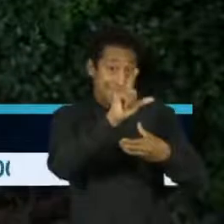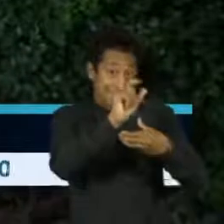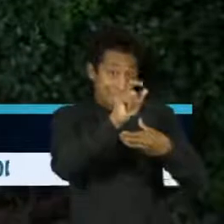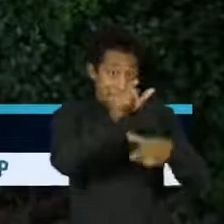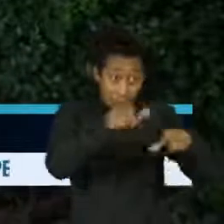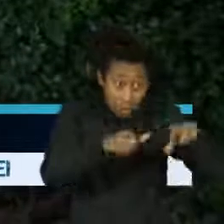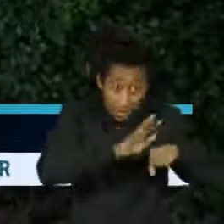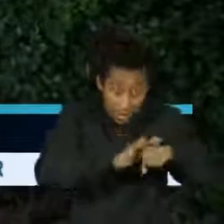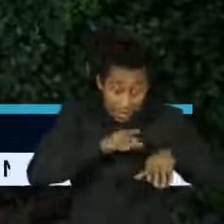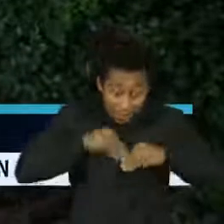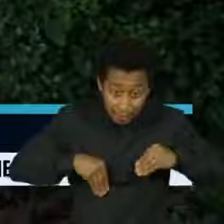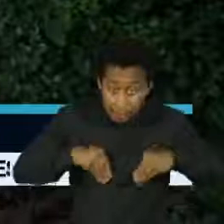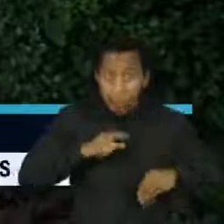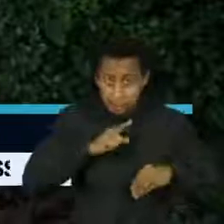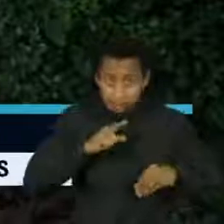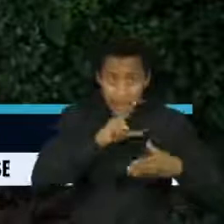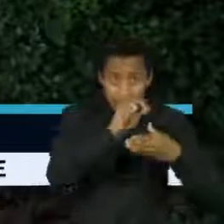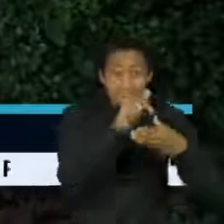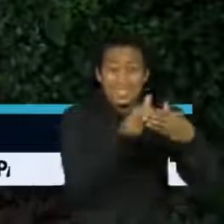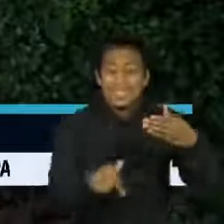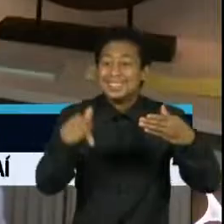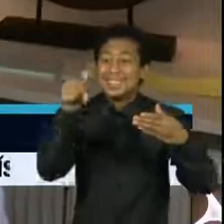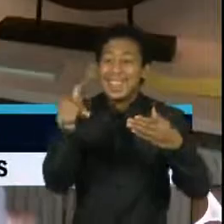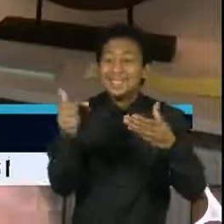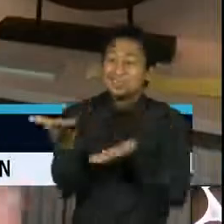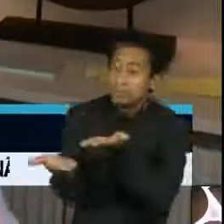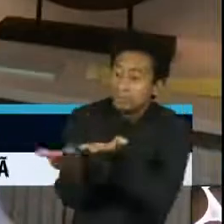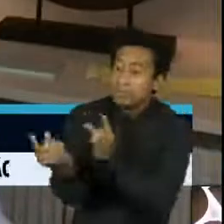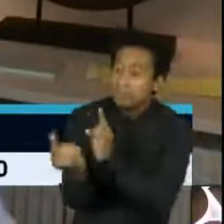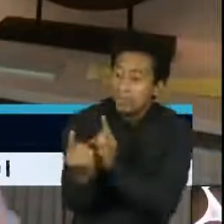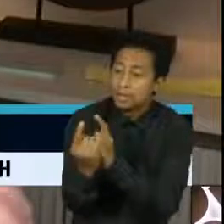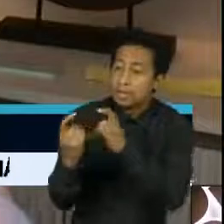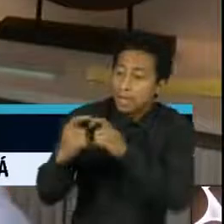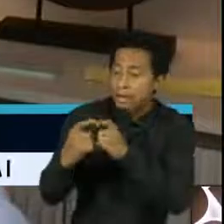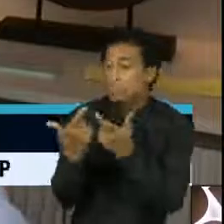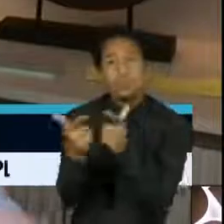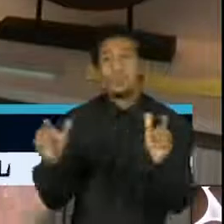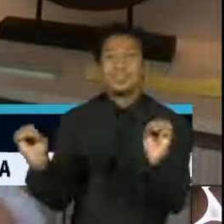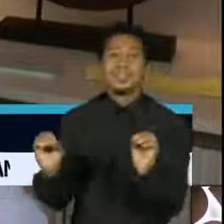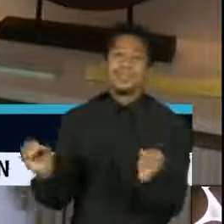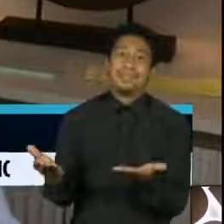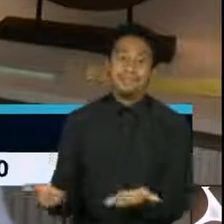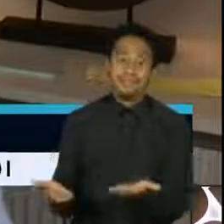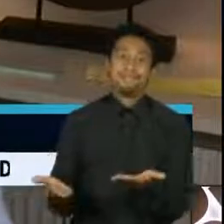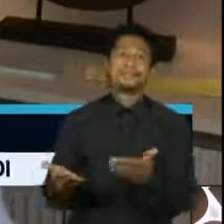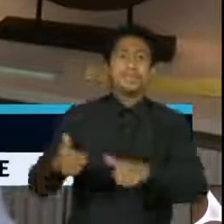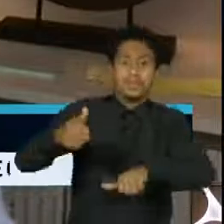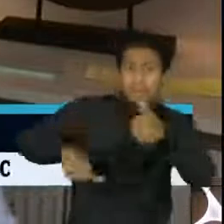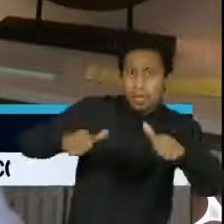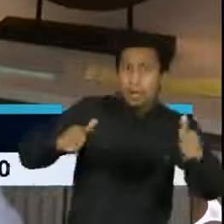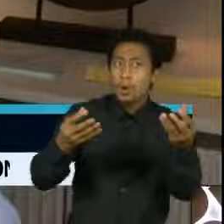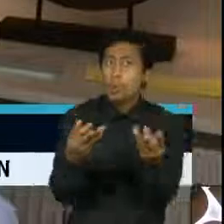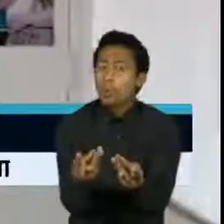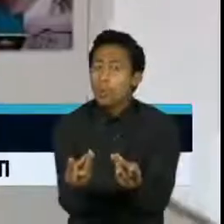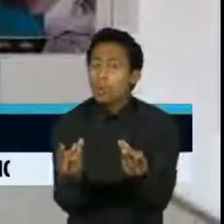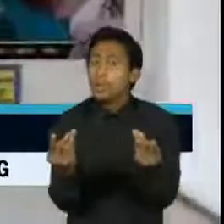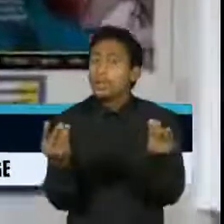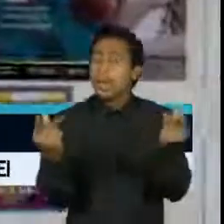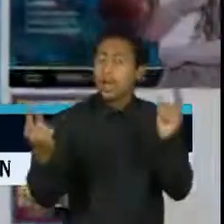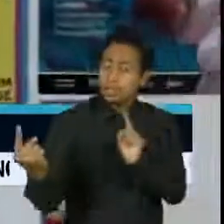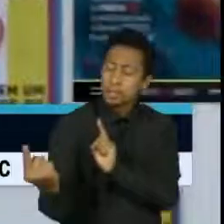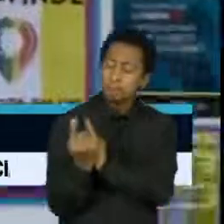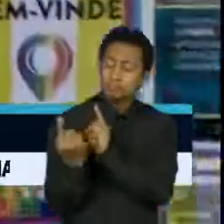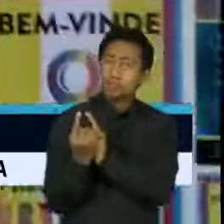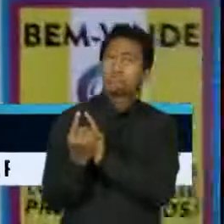têm acesso ao diagnóstico e tratamento médico. Se a gente for chegar e avaliar a qualidade desse contato, esse número sobe